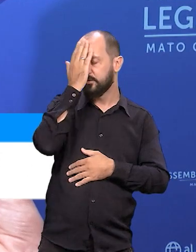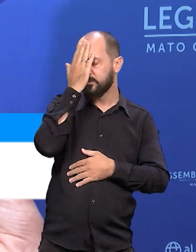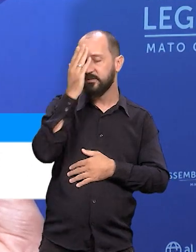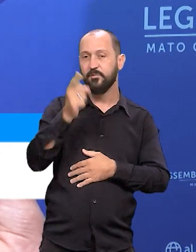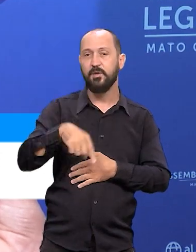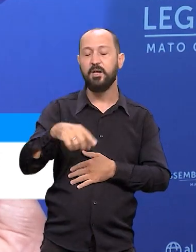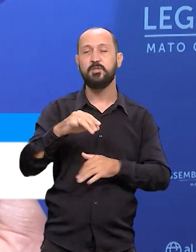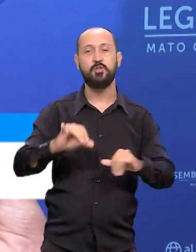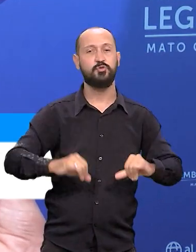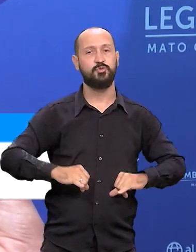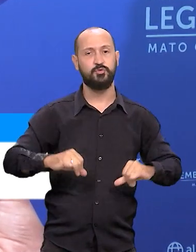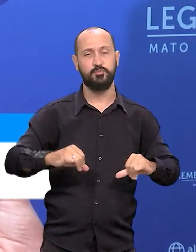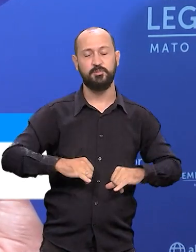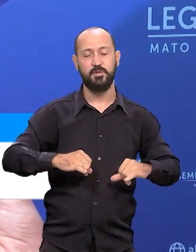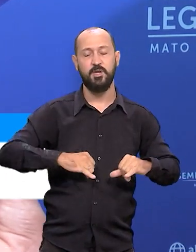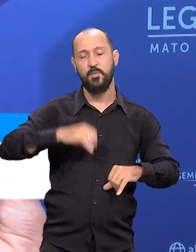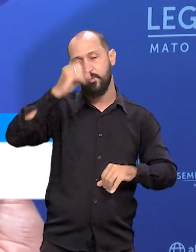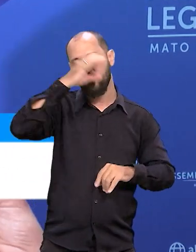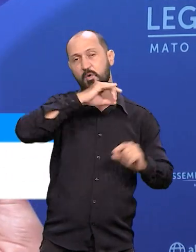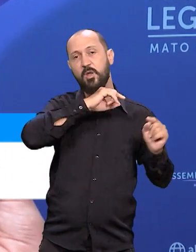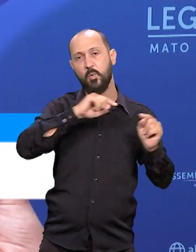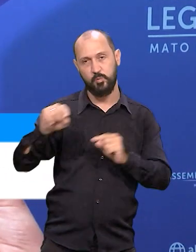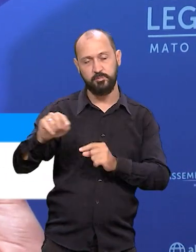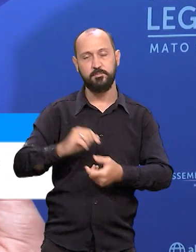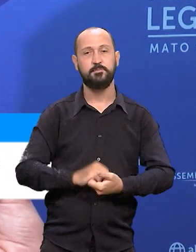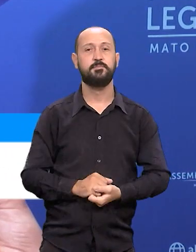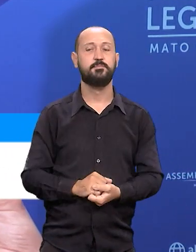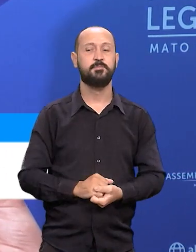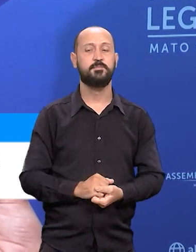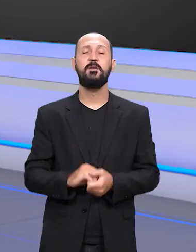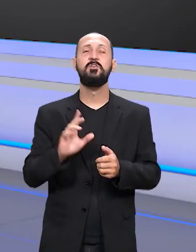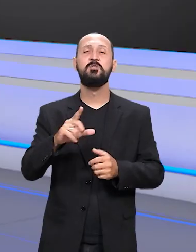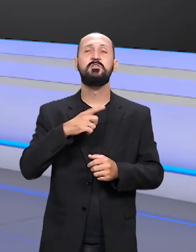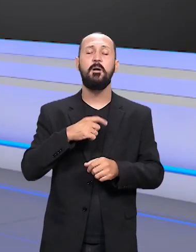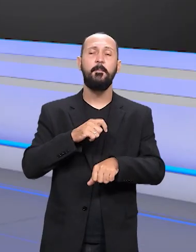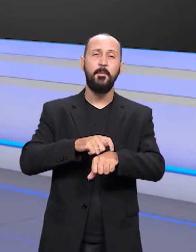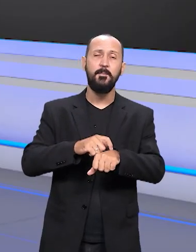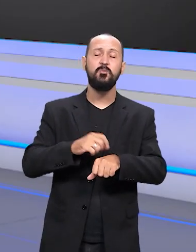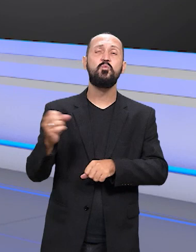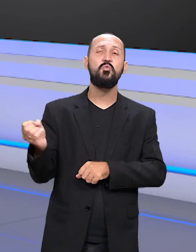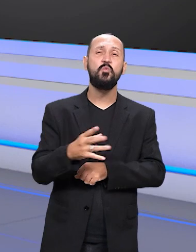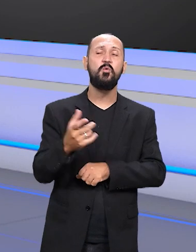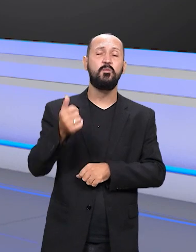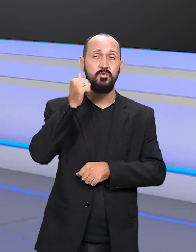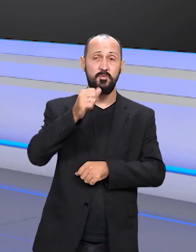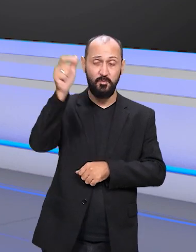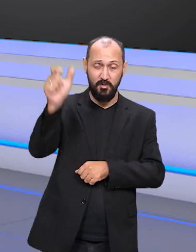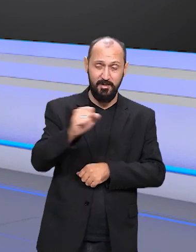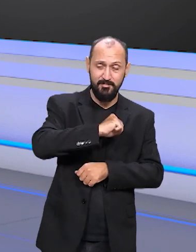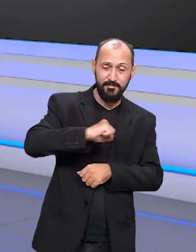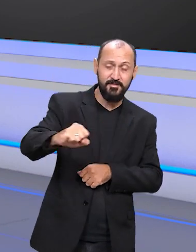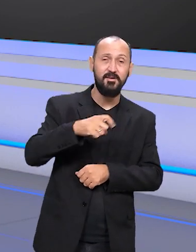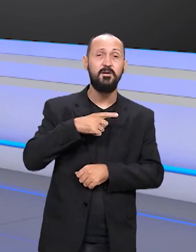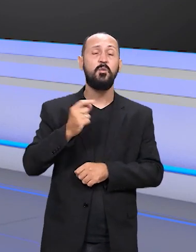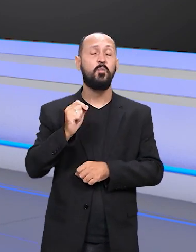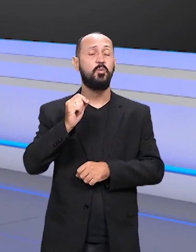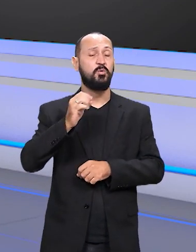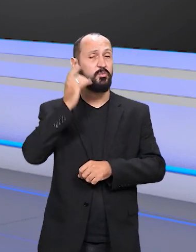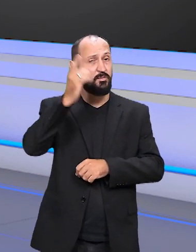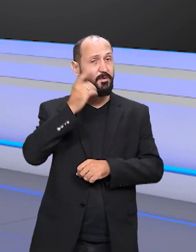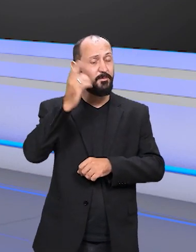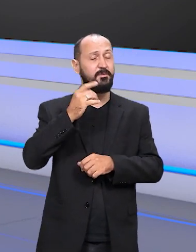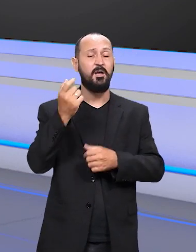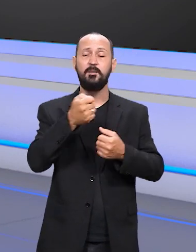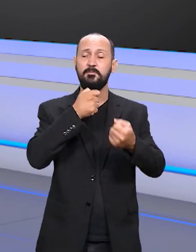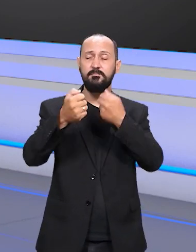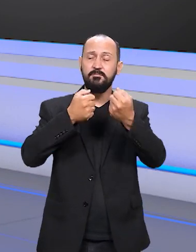criança também entenda que aquilo que ela está sofrendo é uma violência contra ela. Após um novo caso de feminicídio na capital,